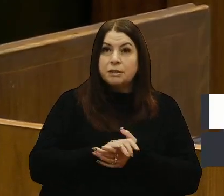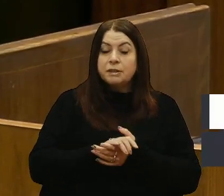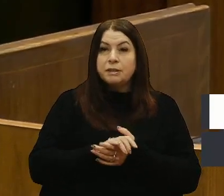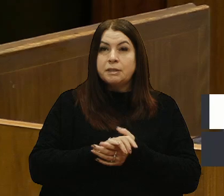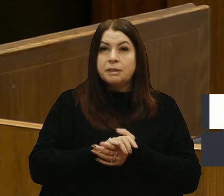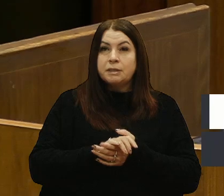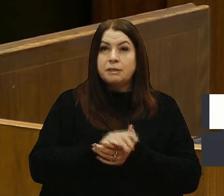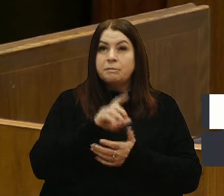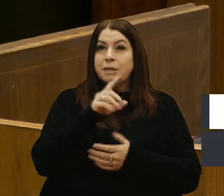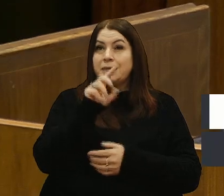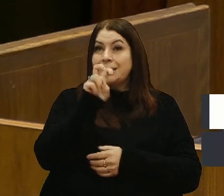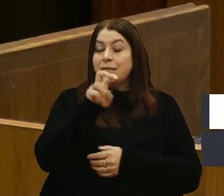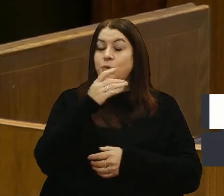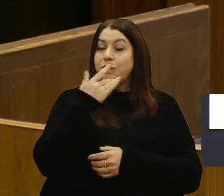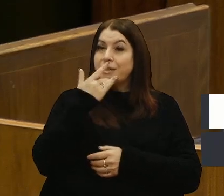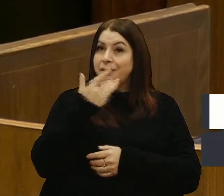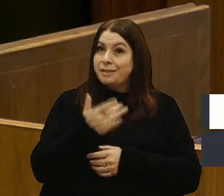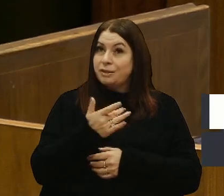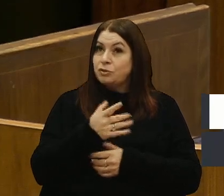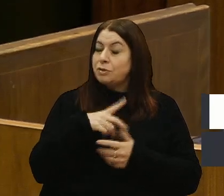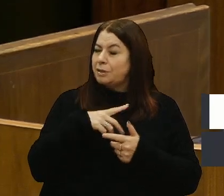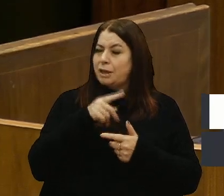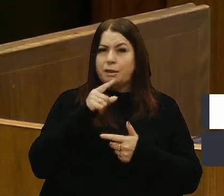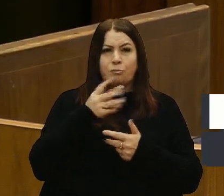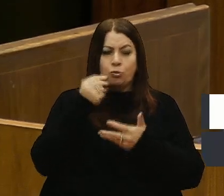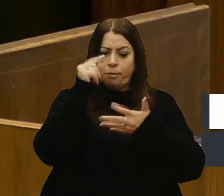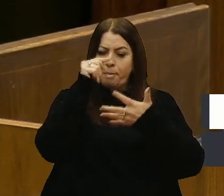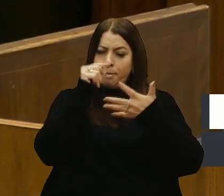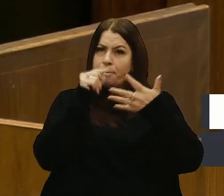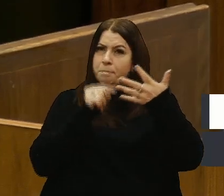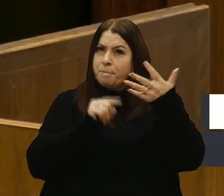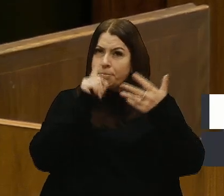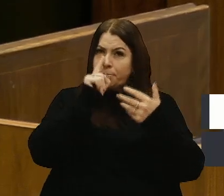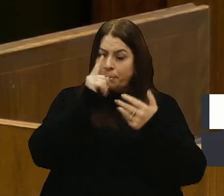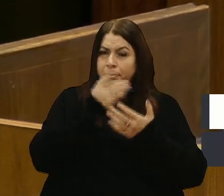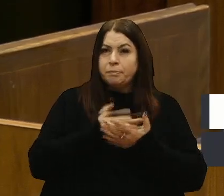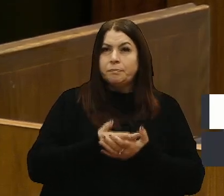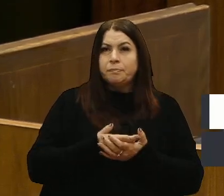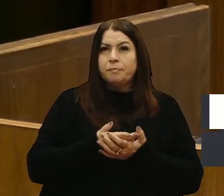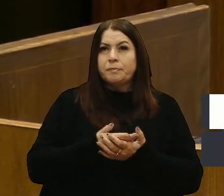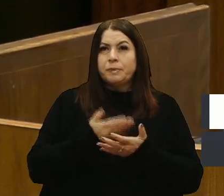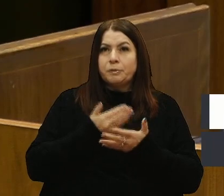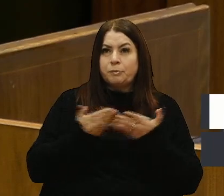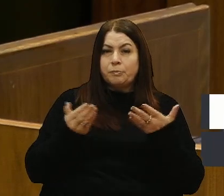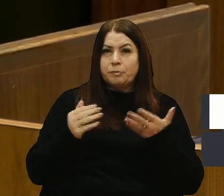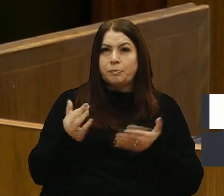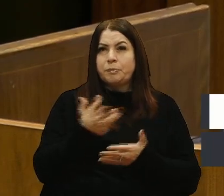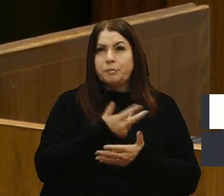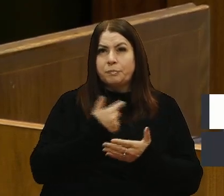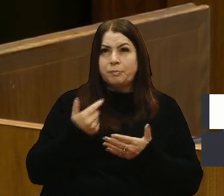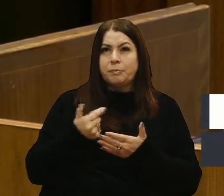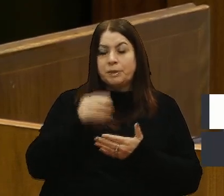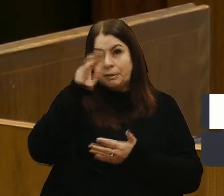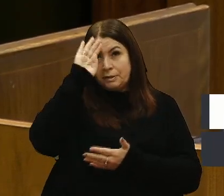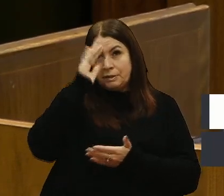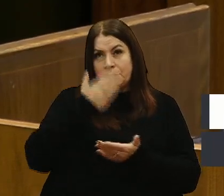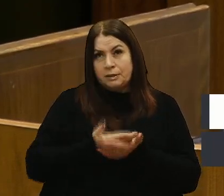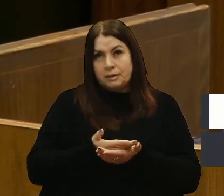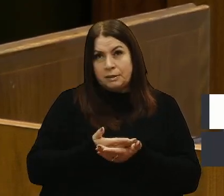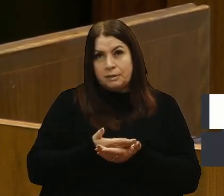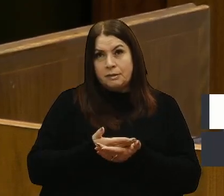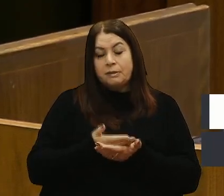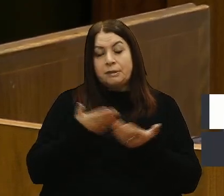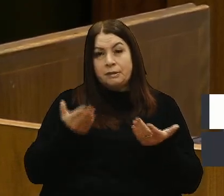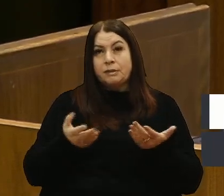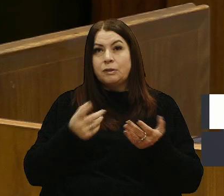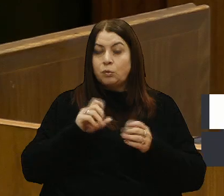as 17 horas, a gente corre vários riscos de perder toda a credibilidade.